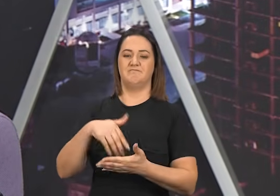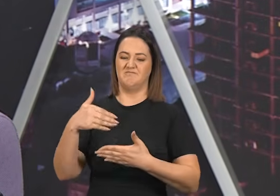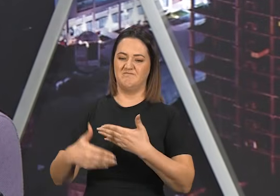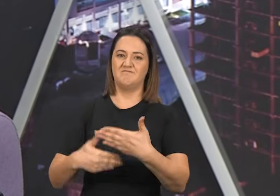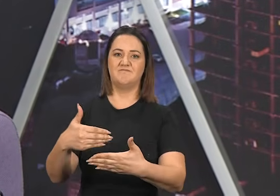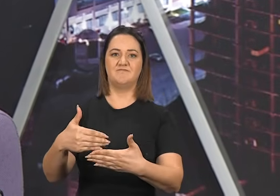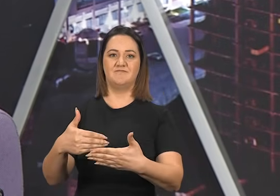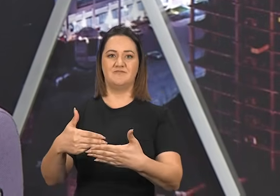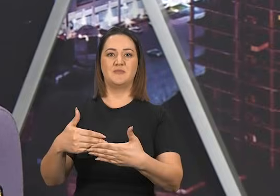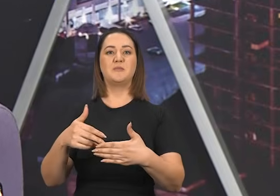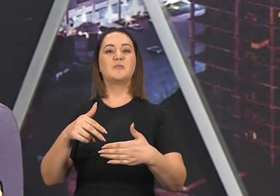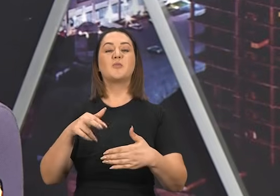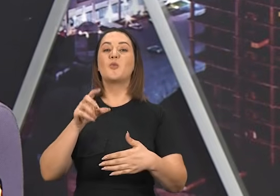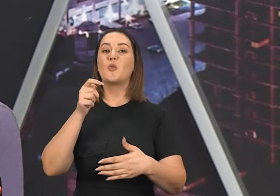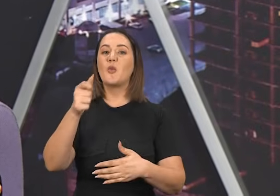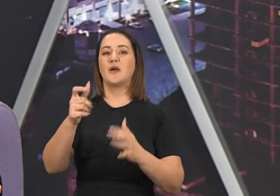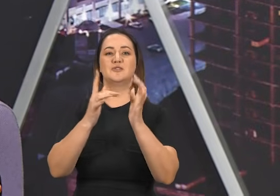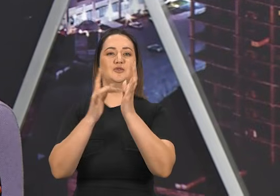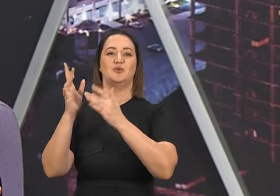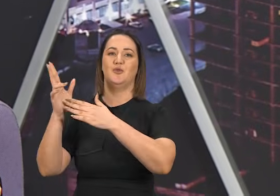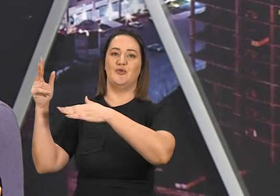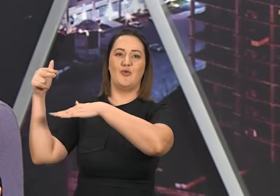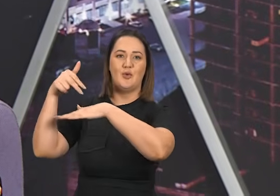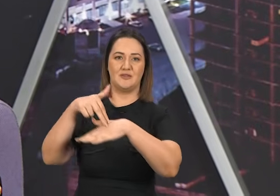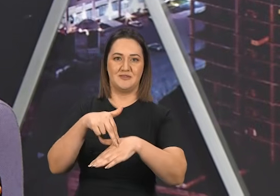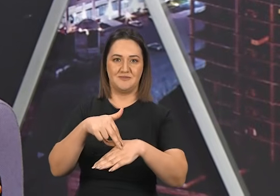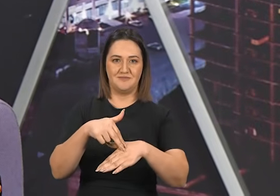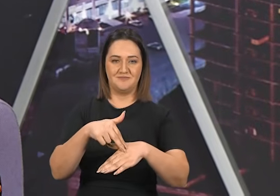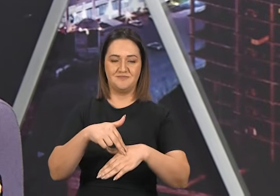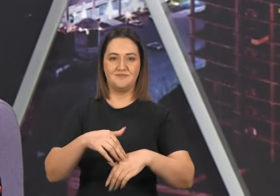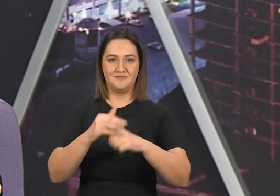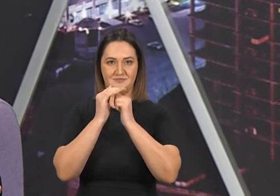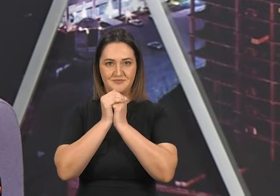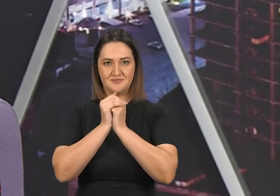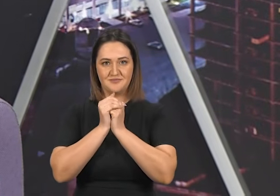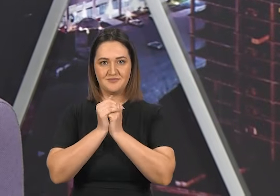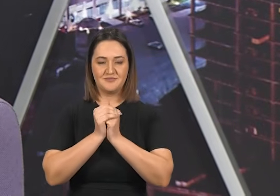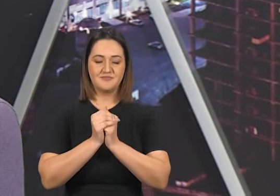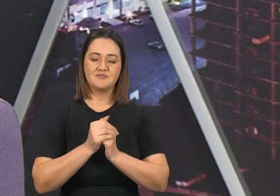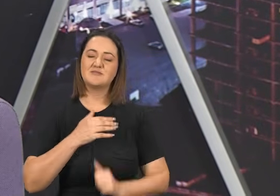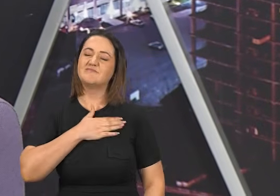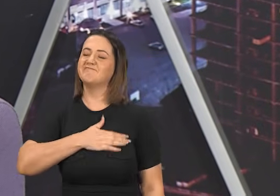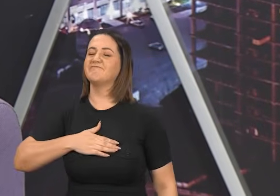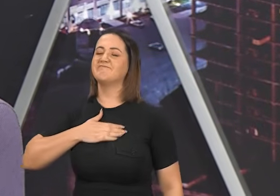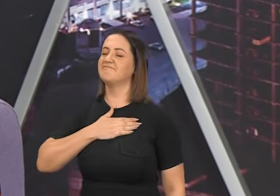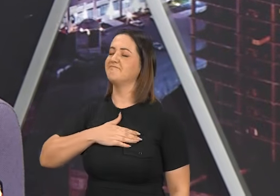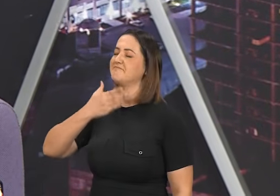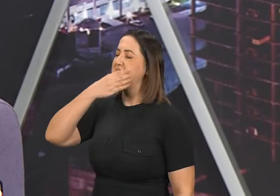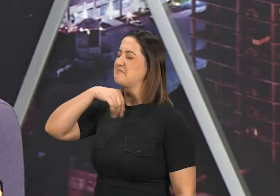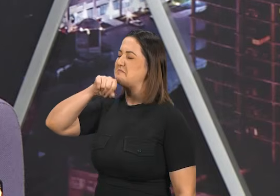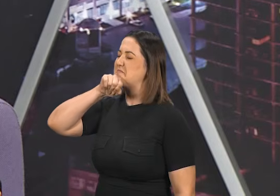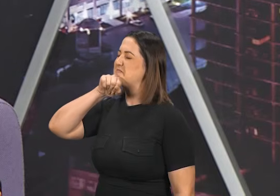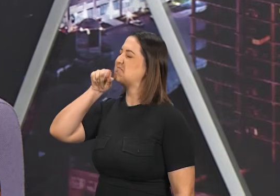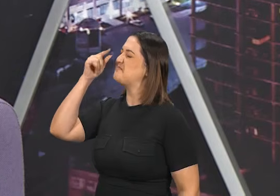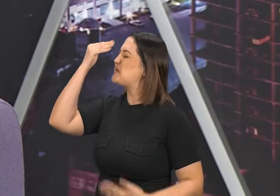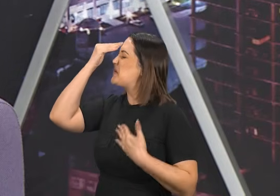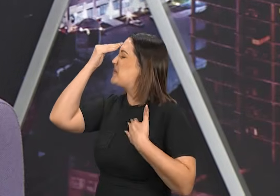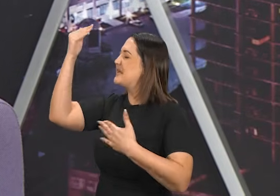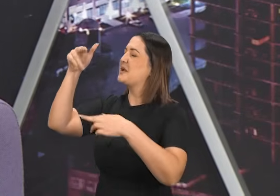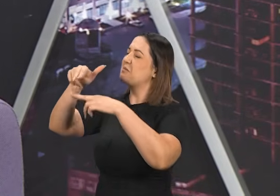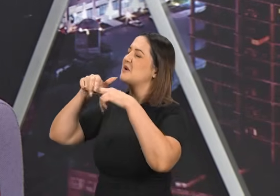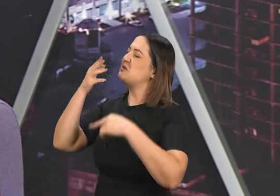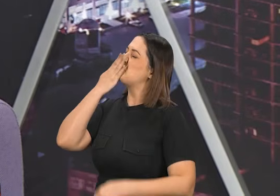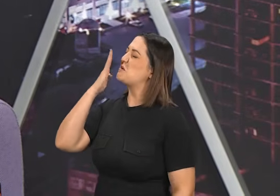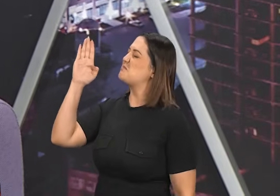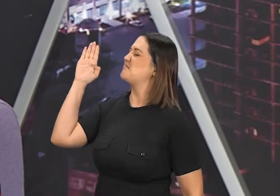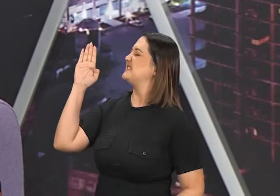céus. Breve Jesus voltará. Oremos. Querido Pai Celestial, obrigado por